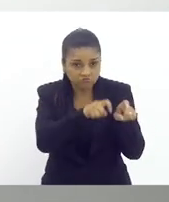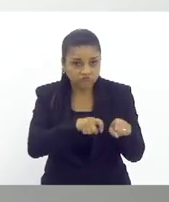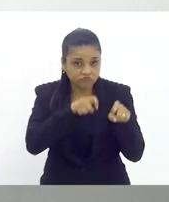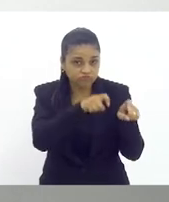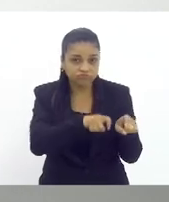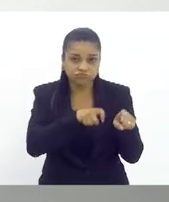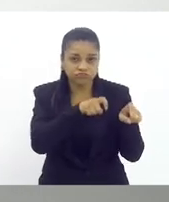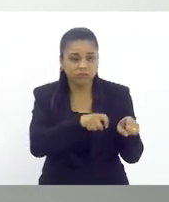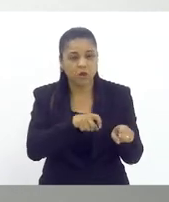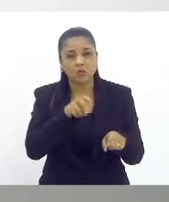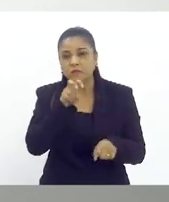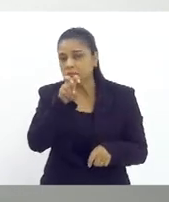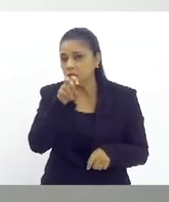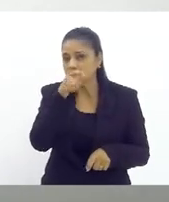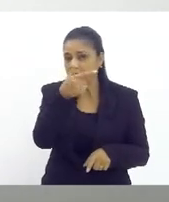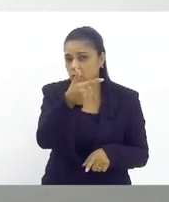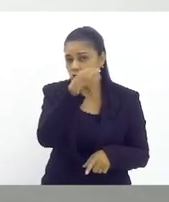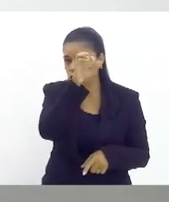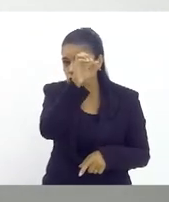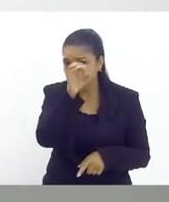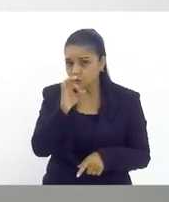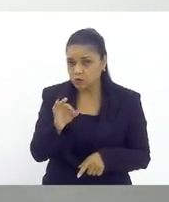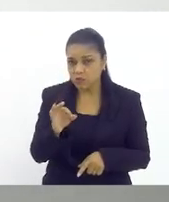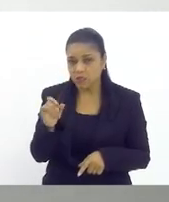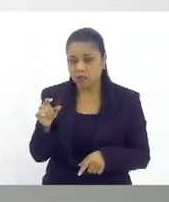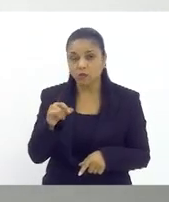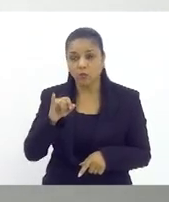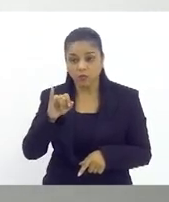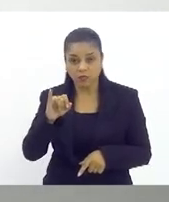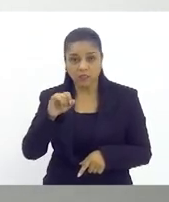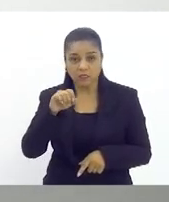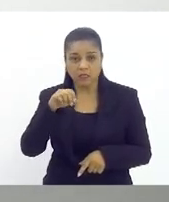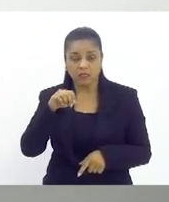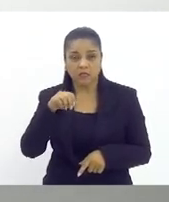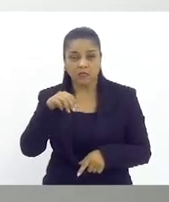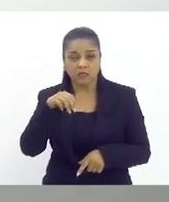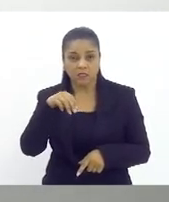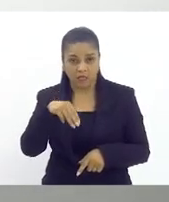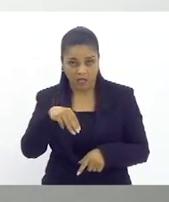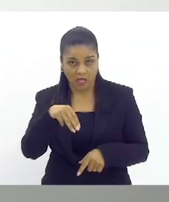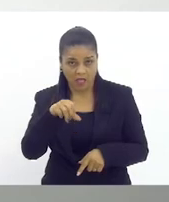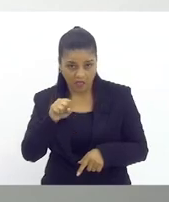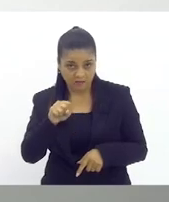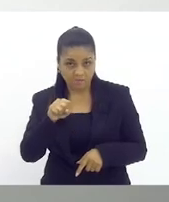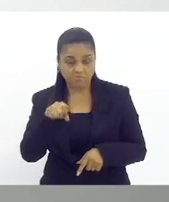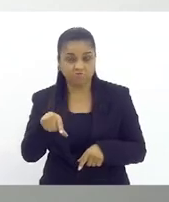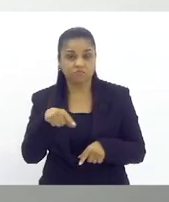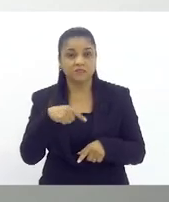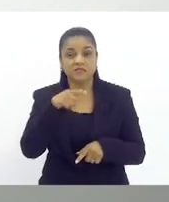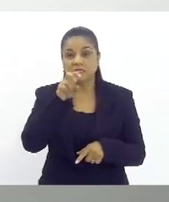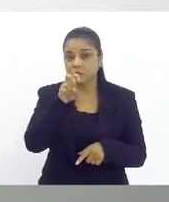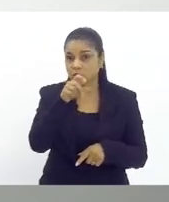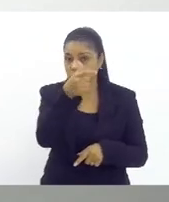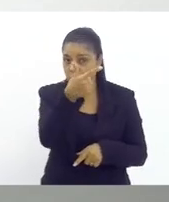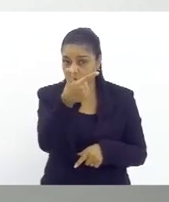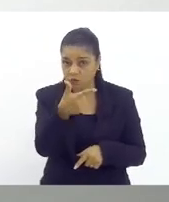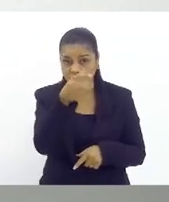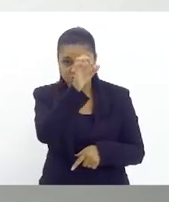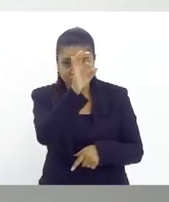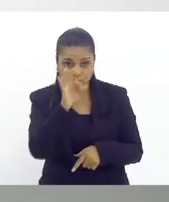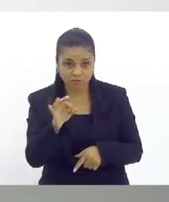coisa muito importante 52%, segundo o IES 52% do Estado do Rio é